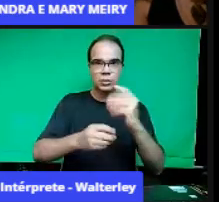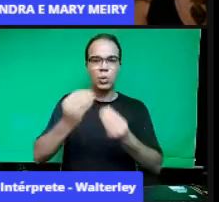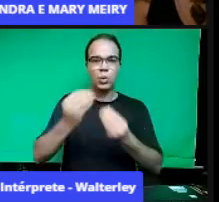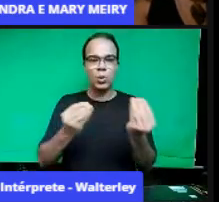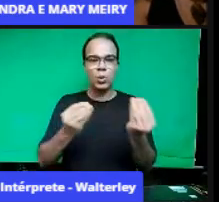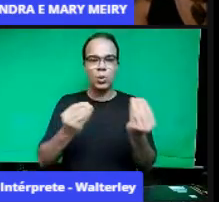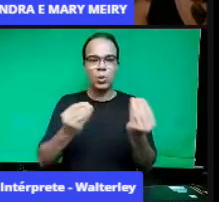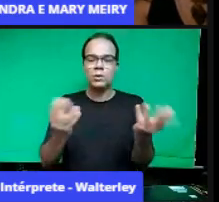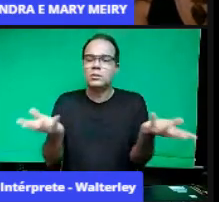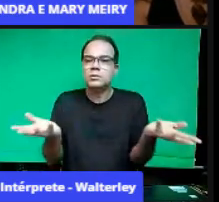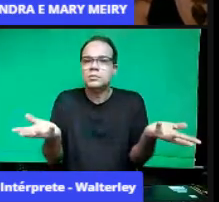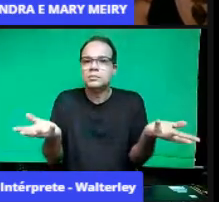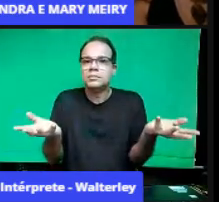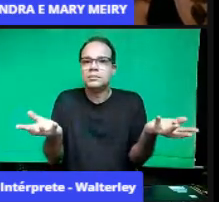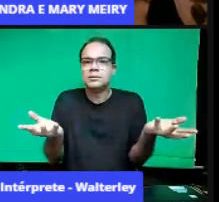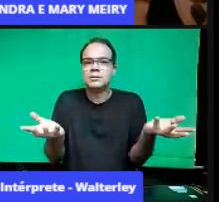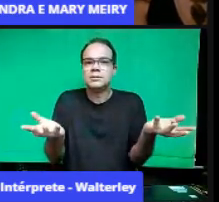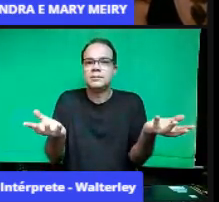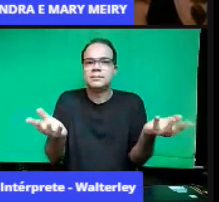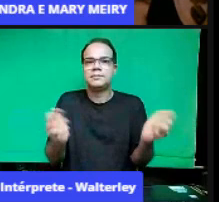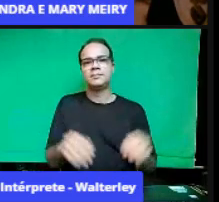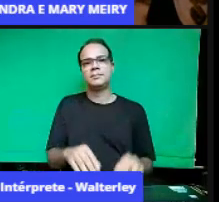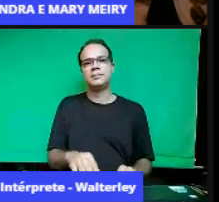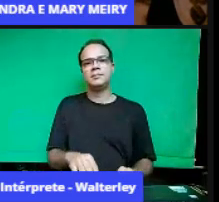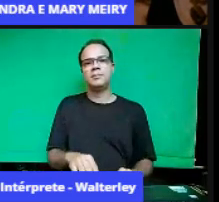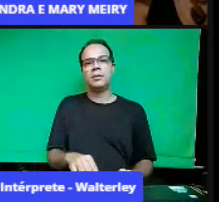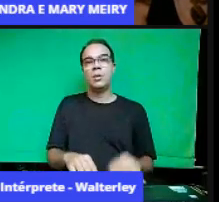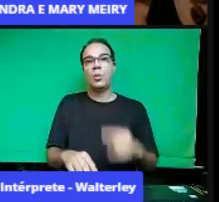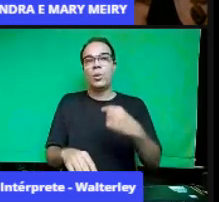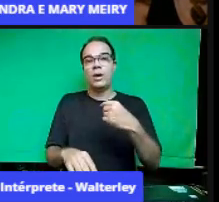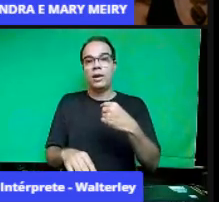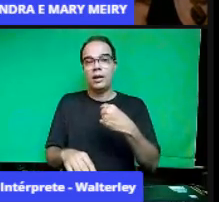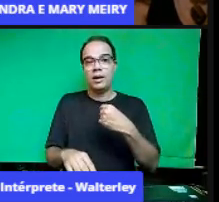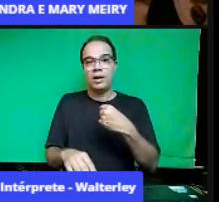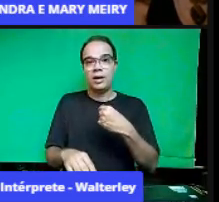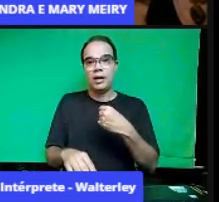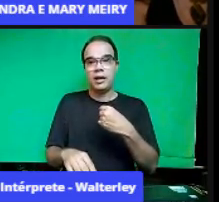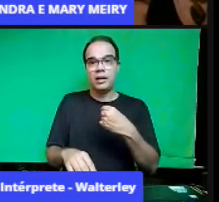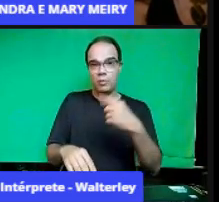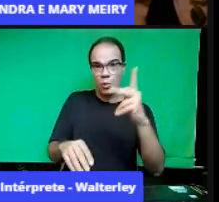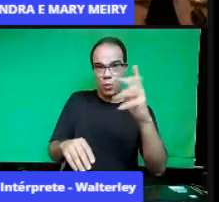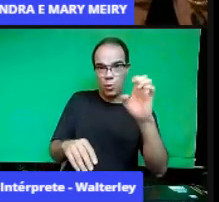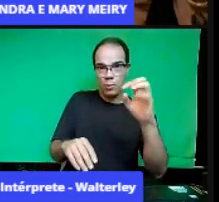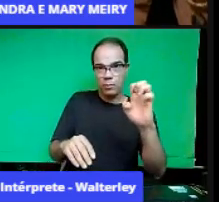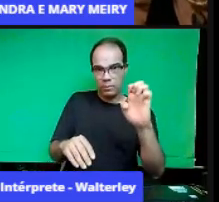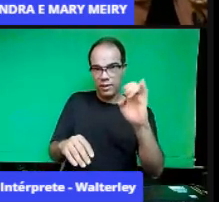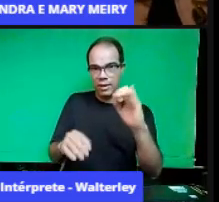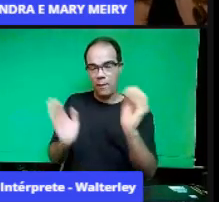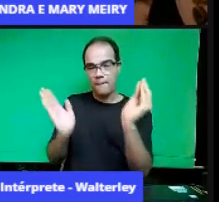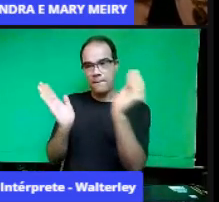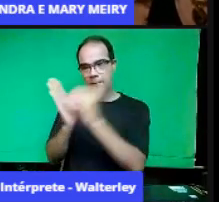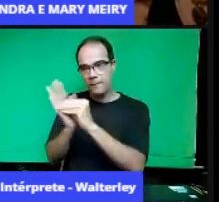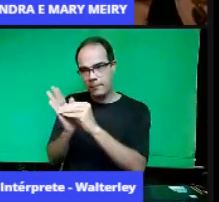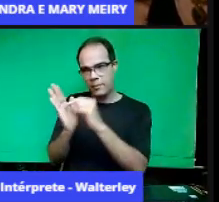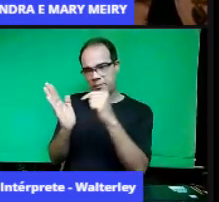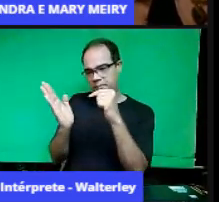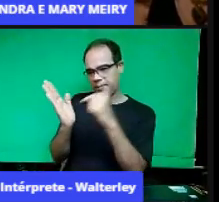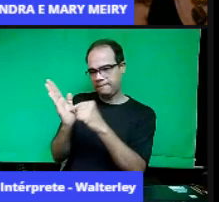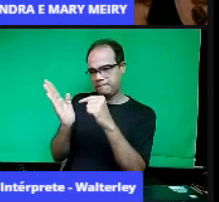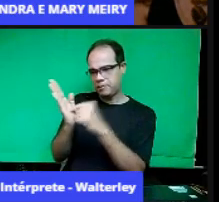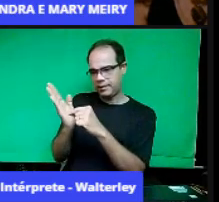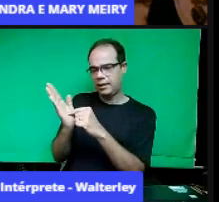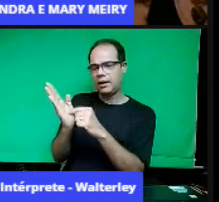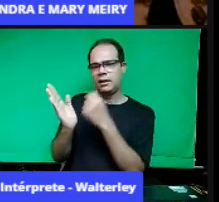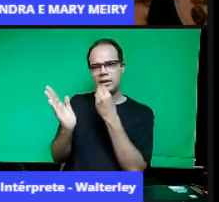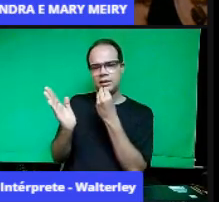nas questões pedagógicas. Então, ter esse momento dentro do PEI é muito importante, né? Essa questão da